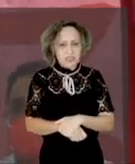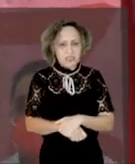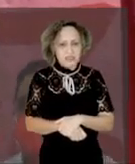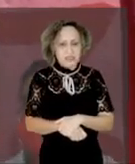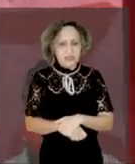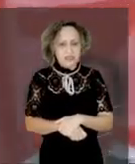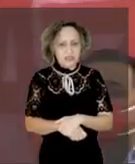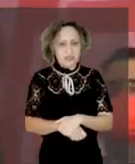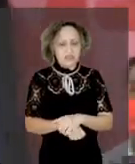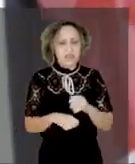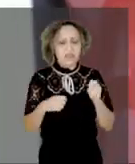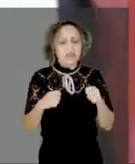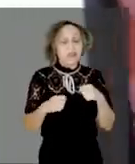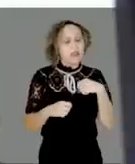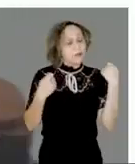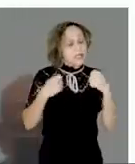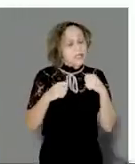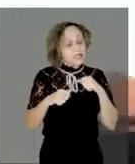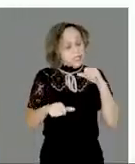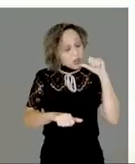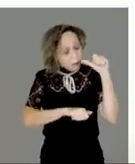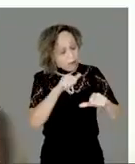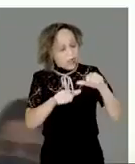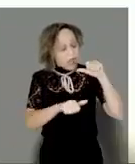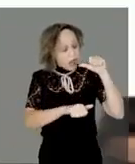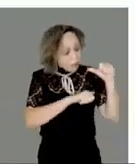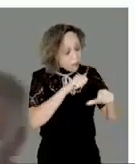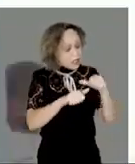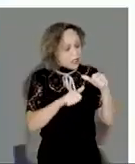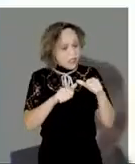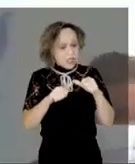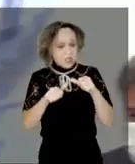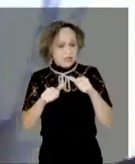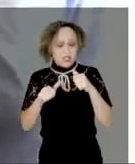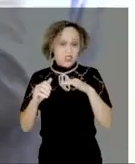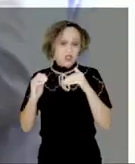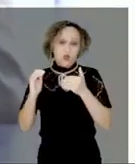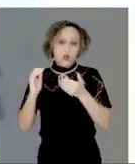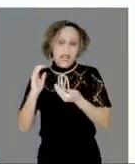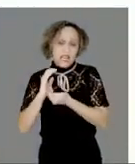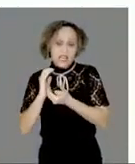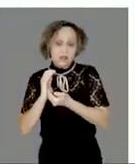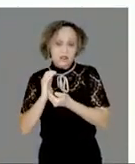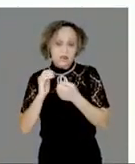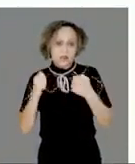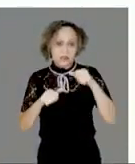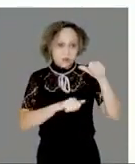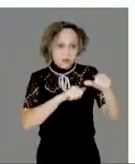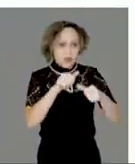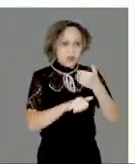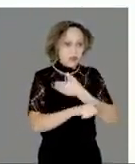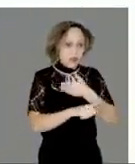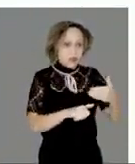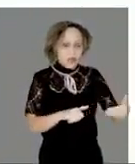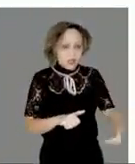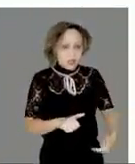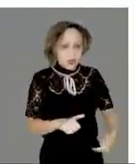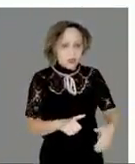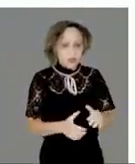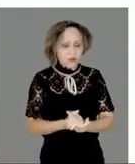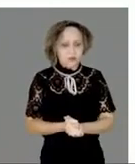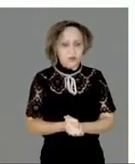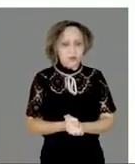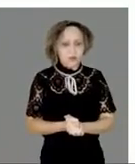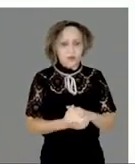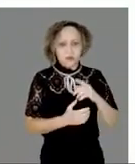tenham compromisso com o povo de Deus, para que a gente possa mudar a história desse país. A segunda coisa